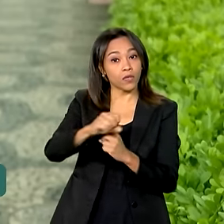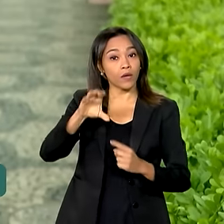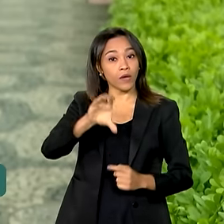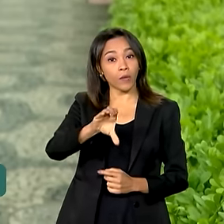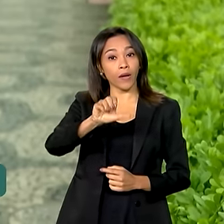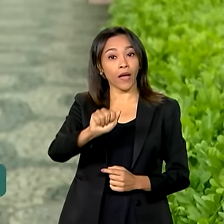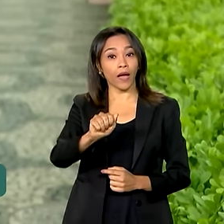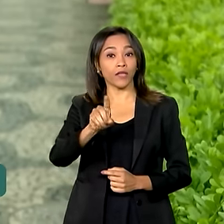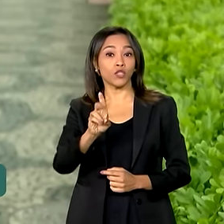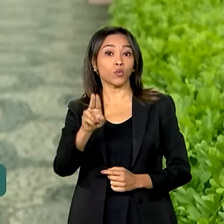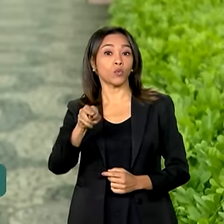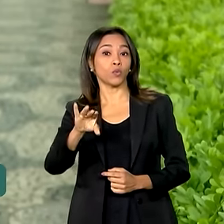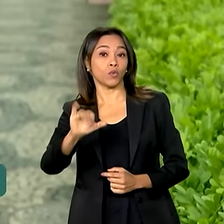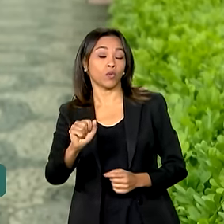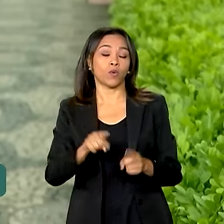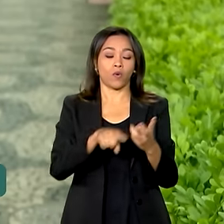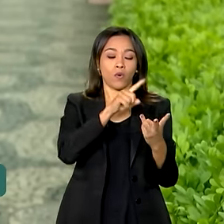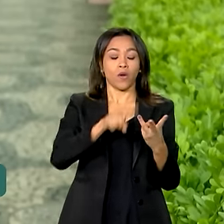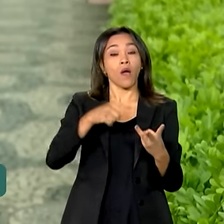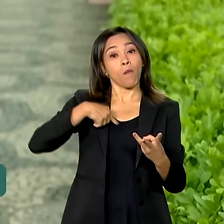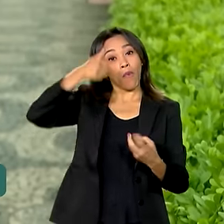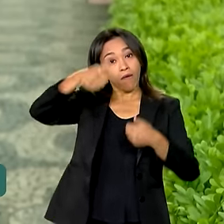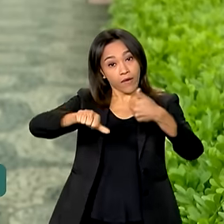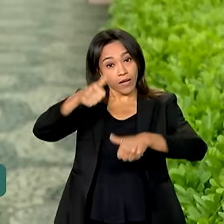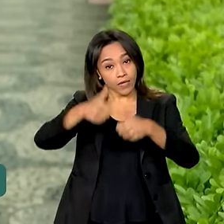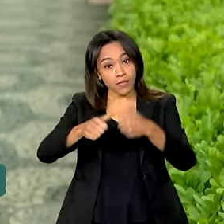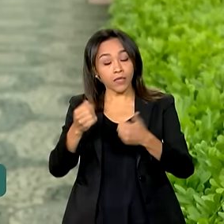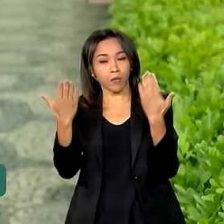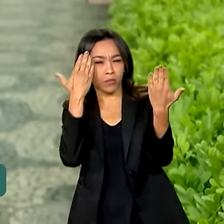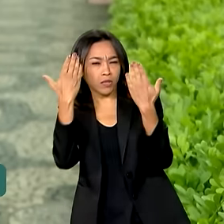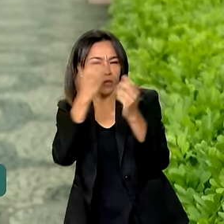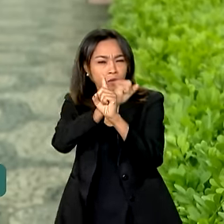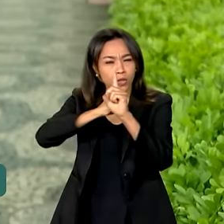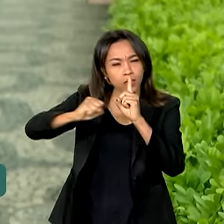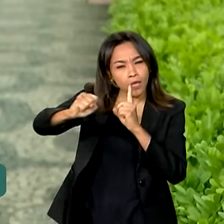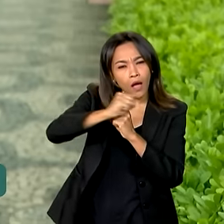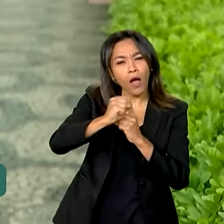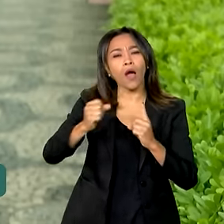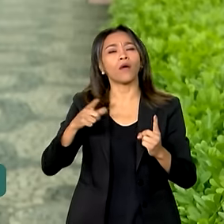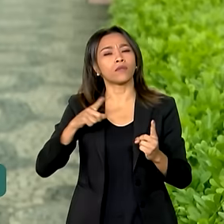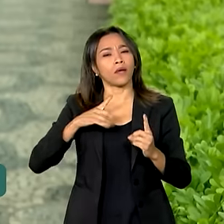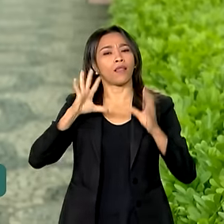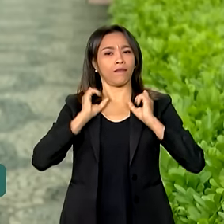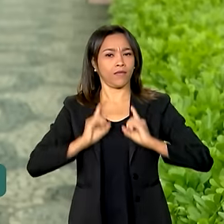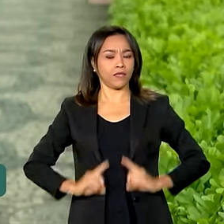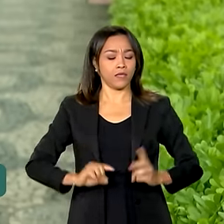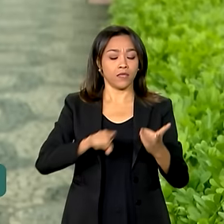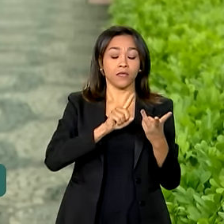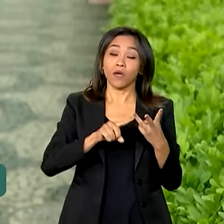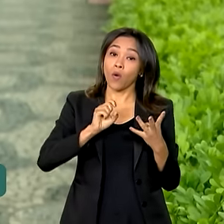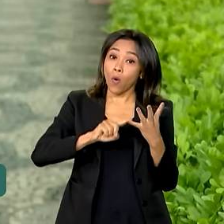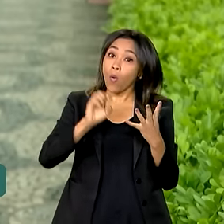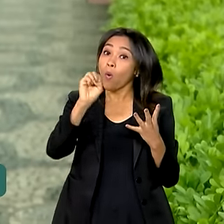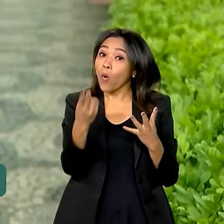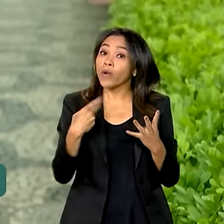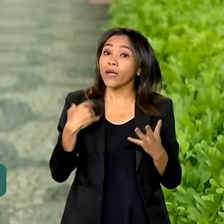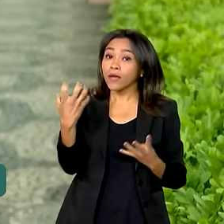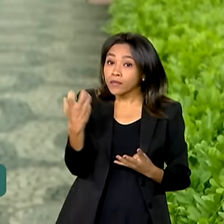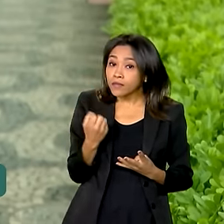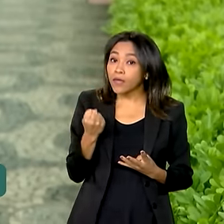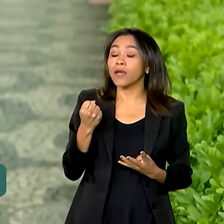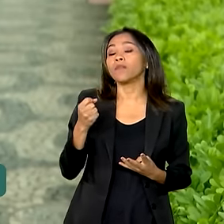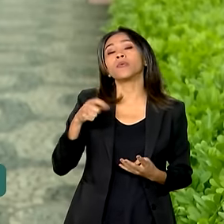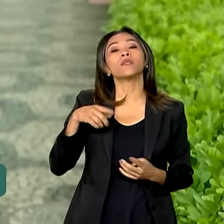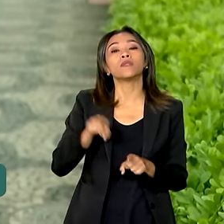CadÚnico, possuir avaliação biopsicossocial da deficiência ou ser beneficiário do benefício de prestação continuada,